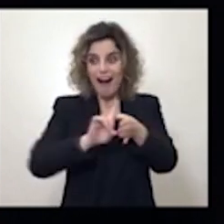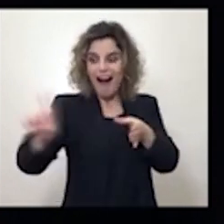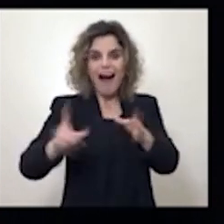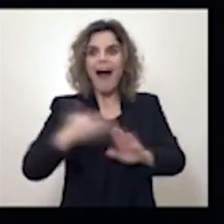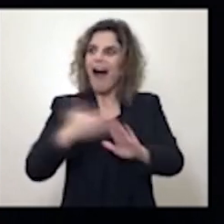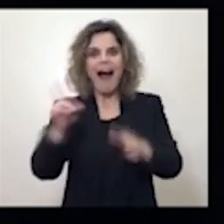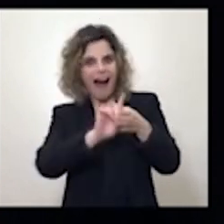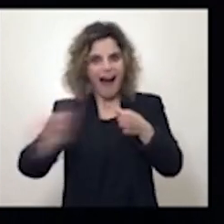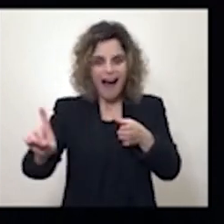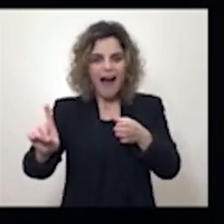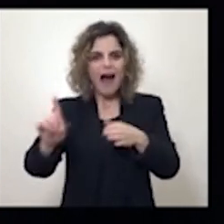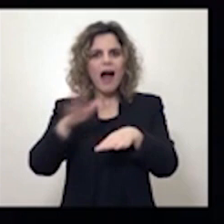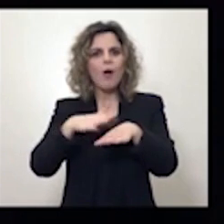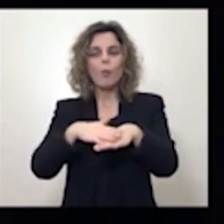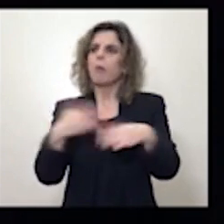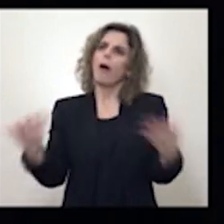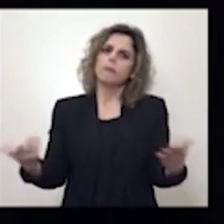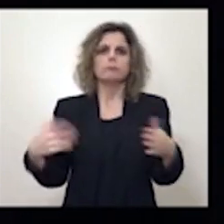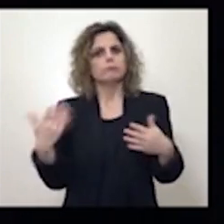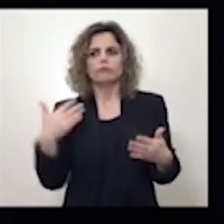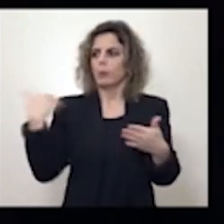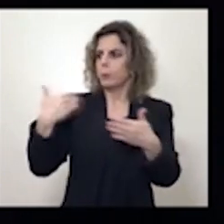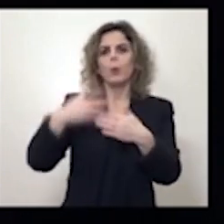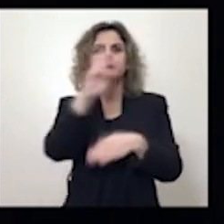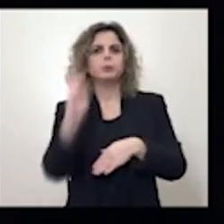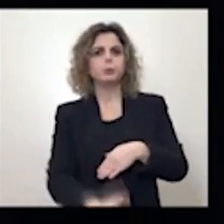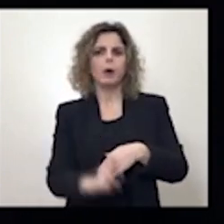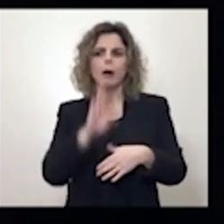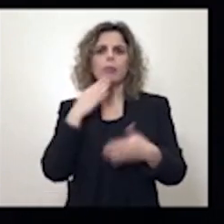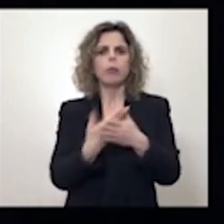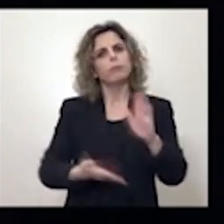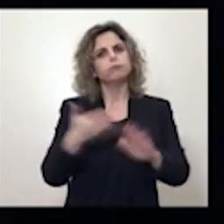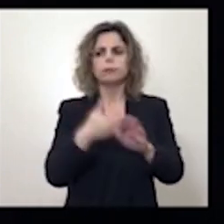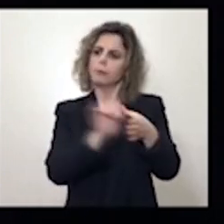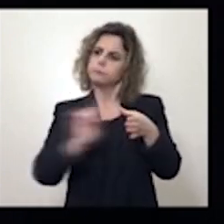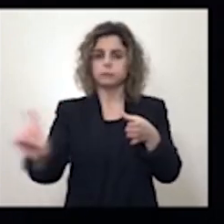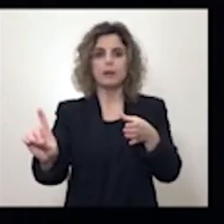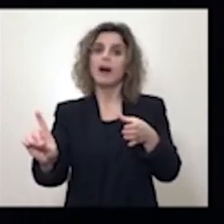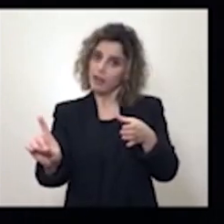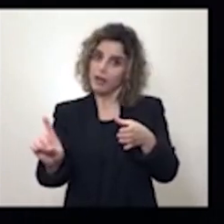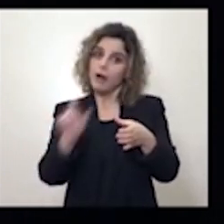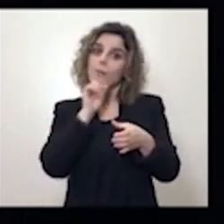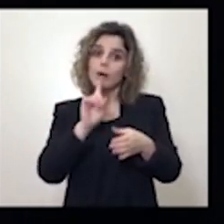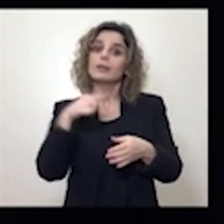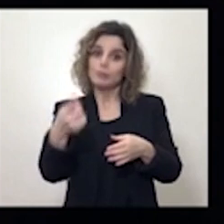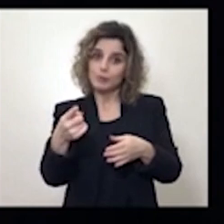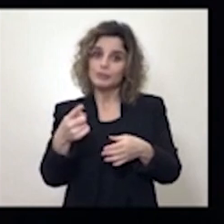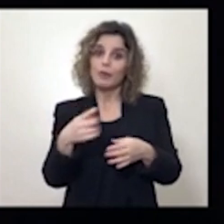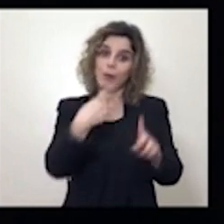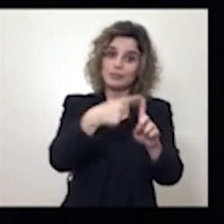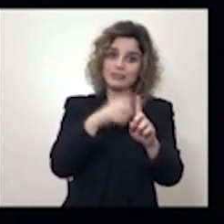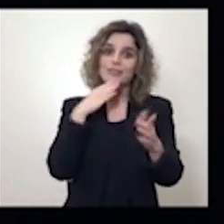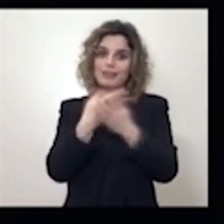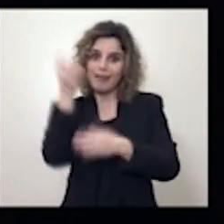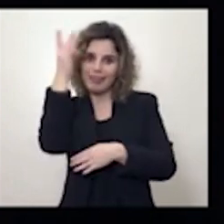correr, por causa dos números destes dias, será tão tentador quanto leviano. Até